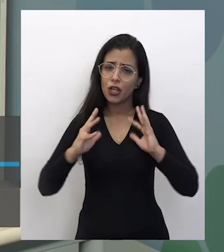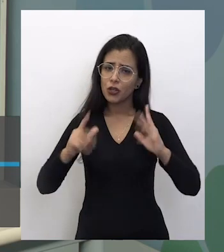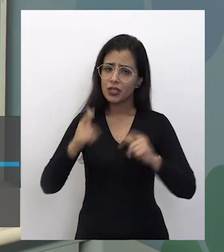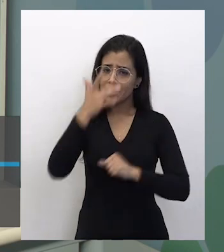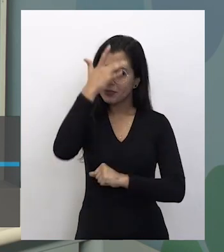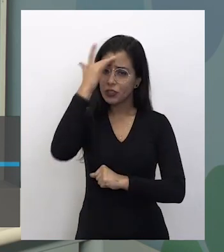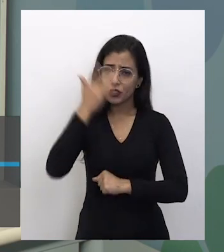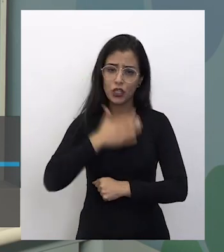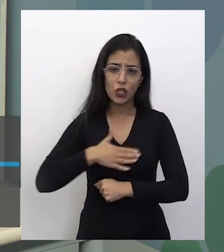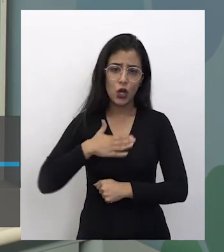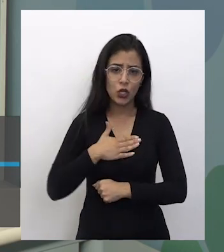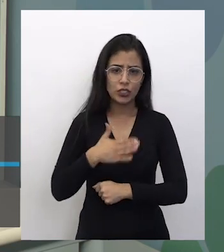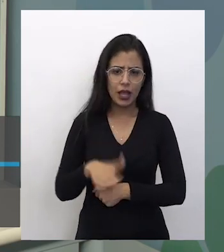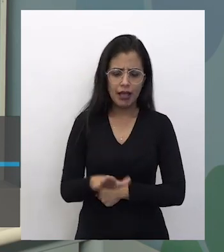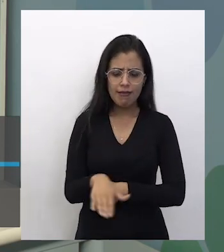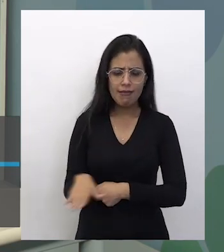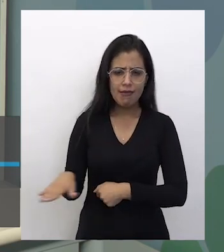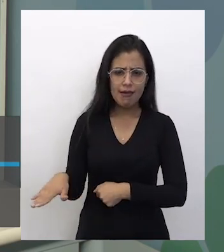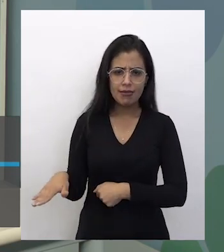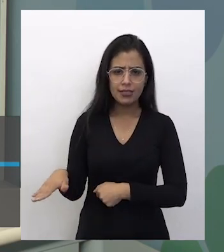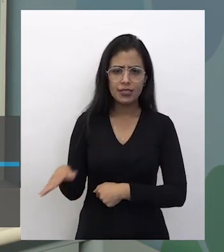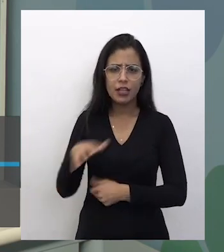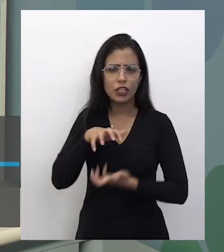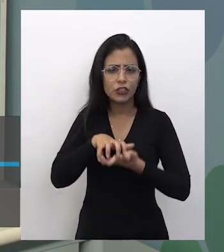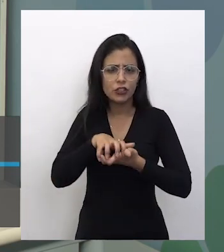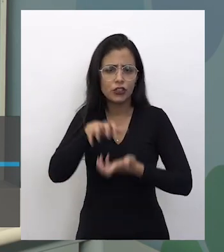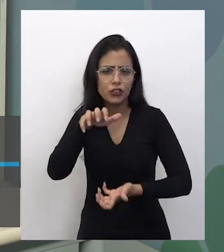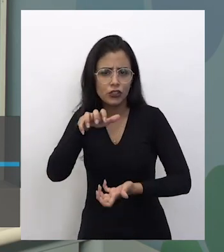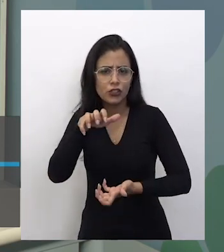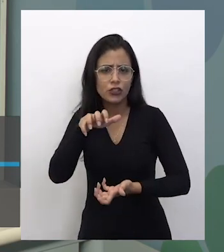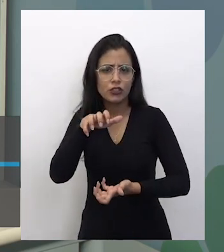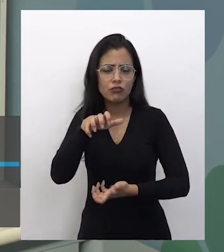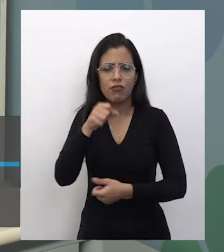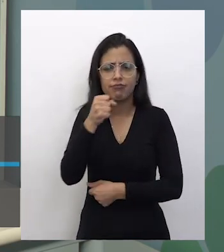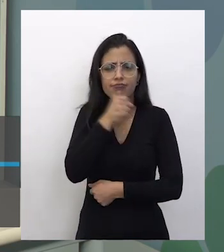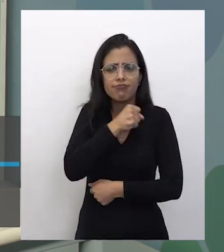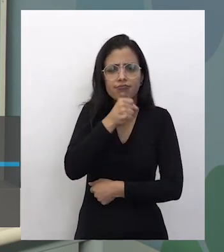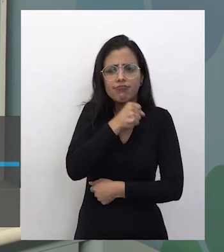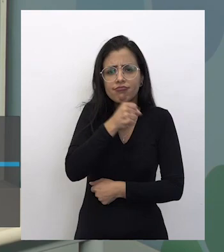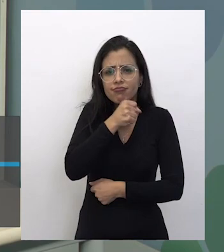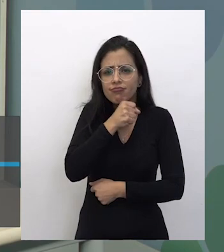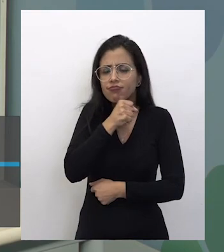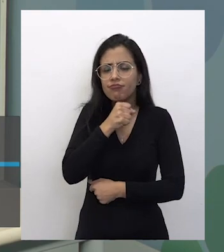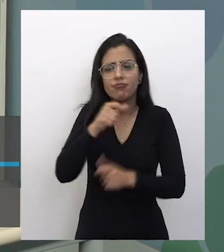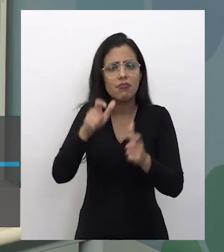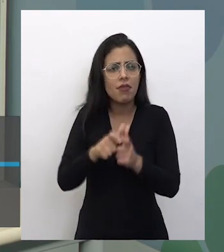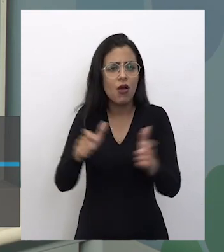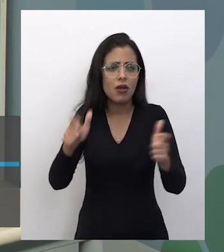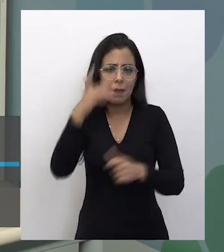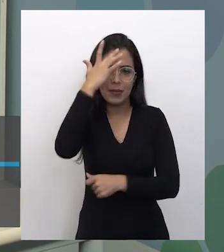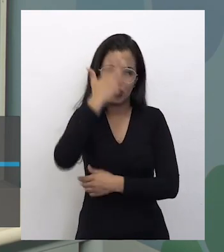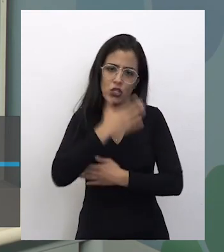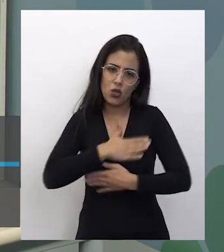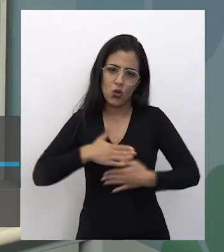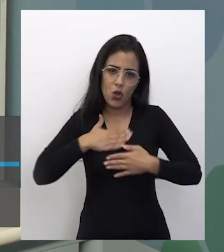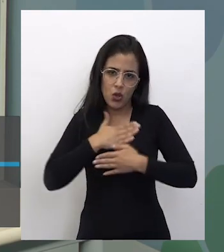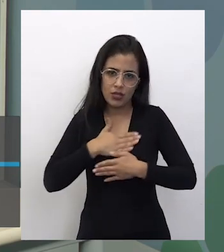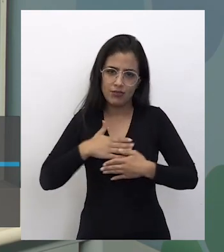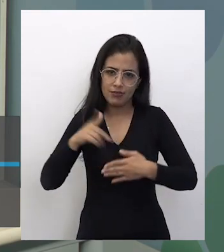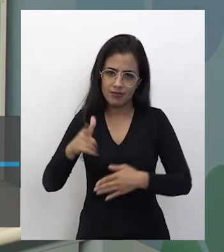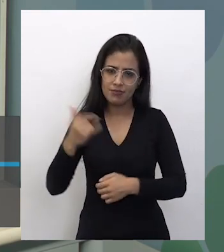desde criança, a pessoa mais idosa, a pessoa mais velha, sempre, né, gostamos de bichinhos e animaizinhos em casa, é muito